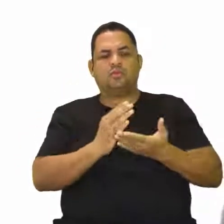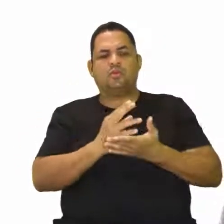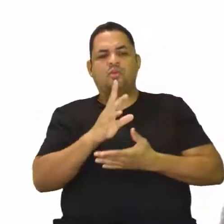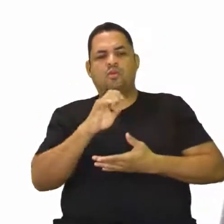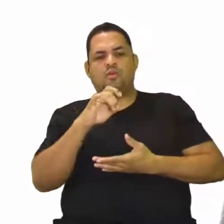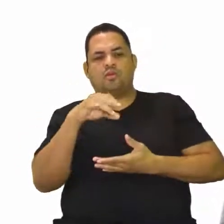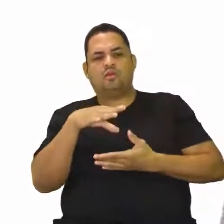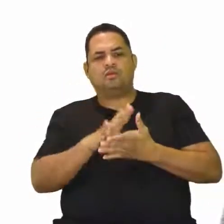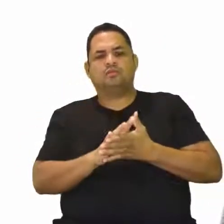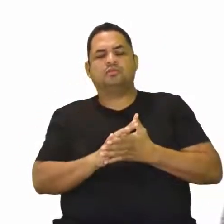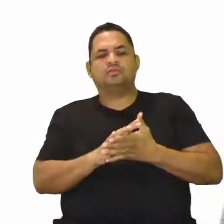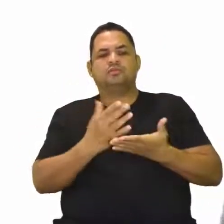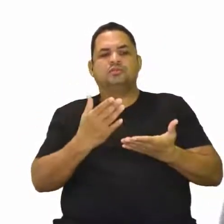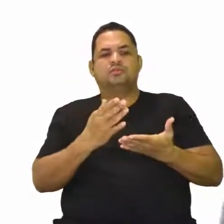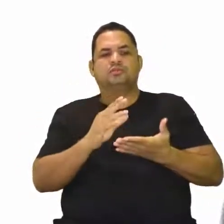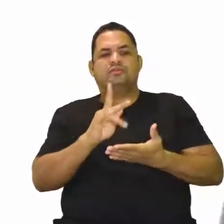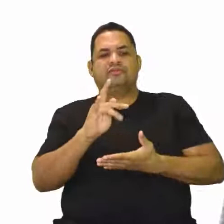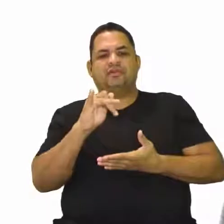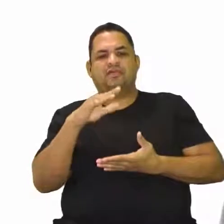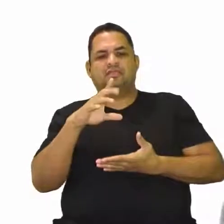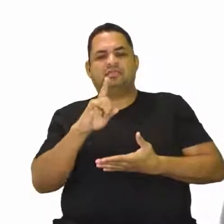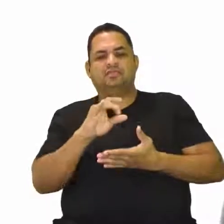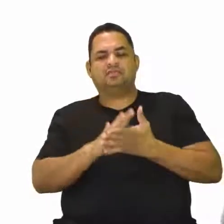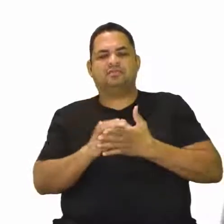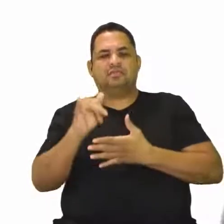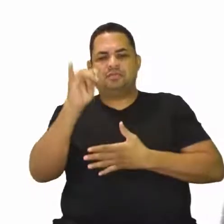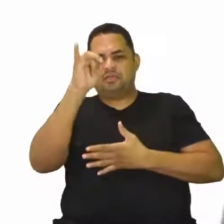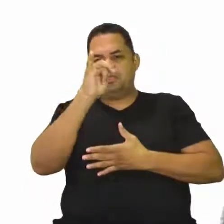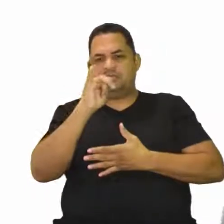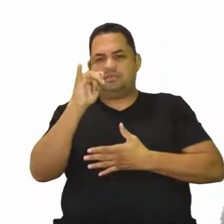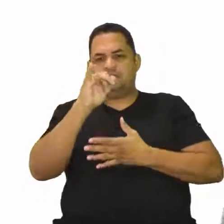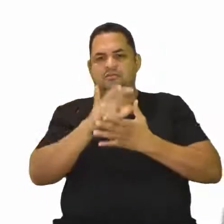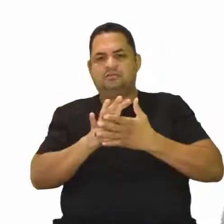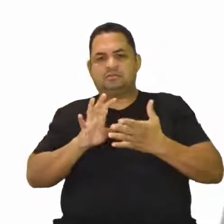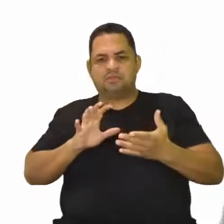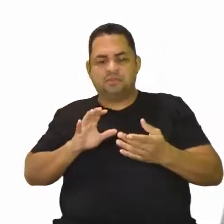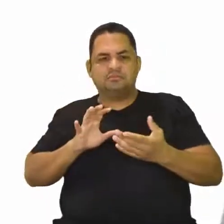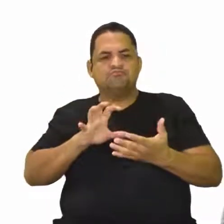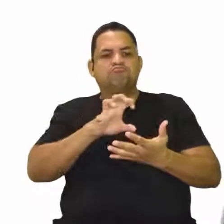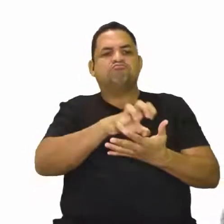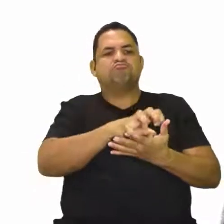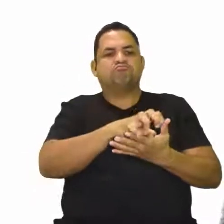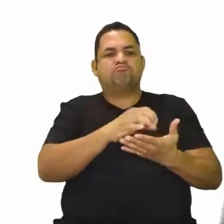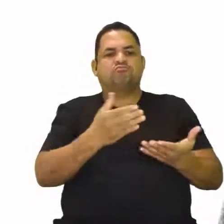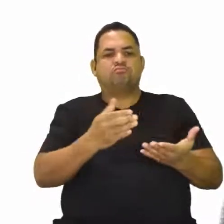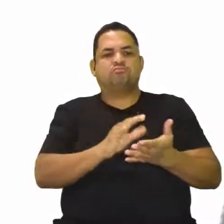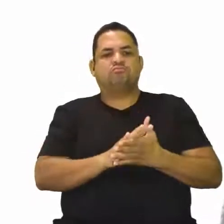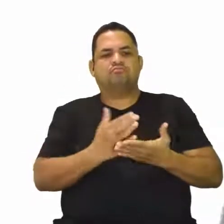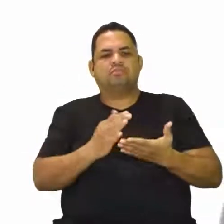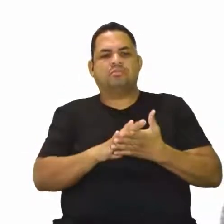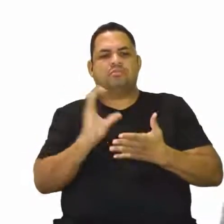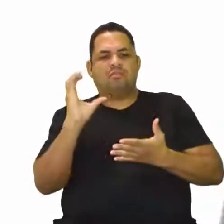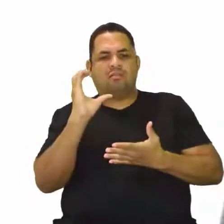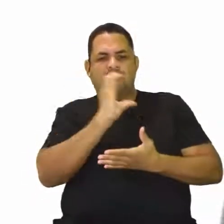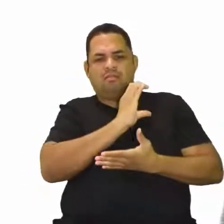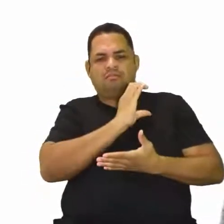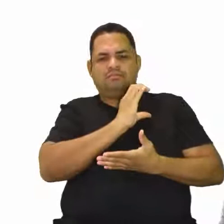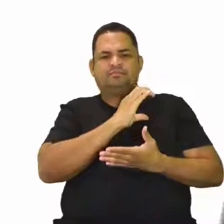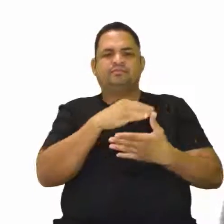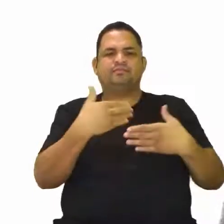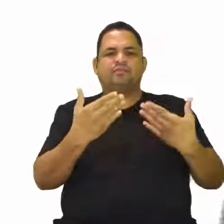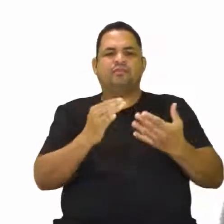Aliados húngaros filandeses italianos avançaram de modo